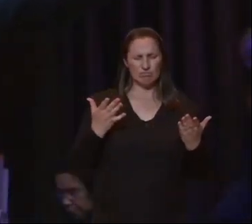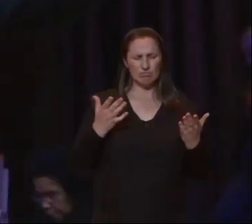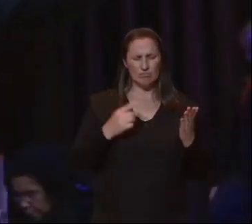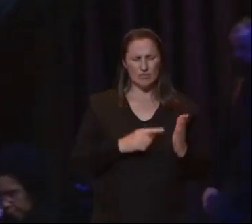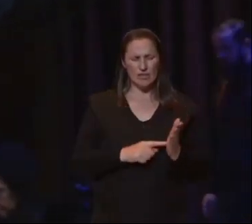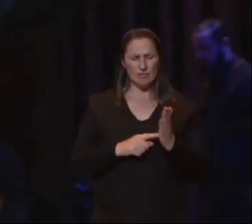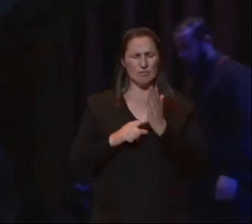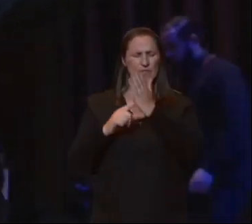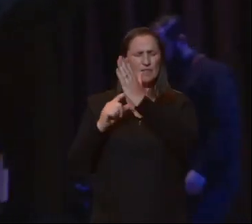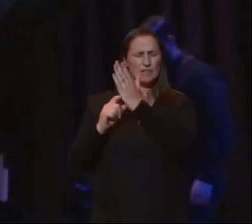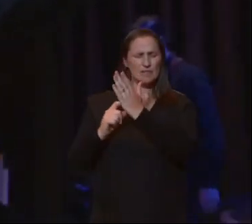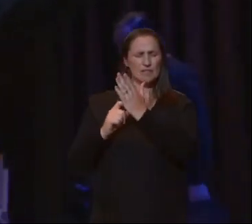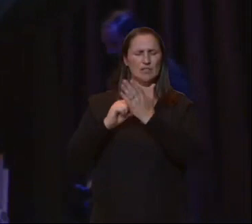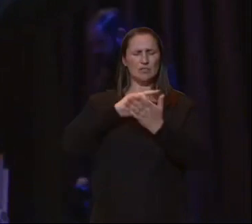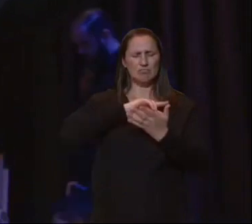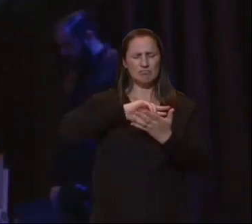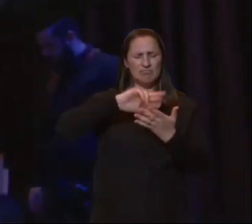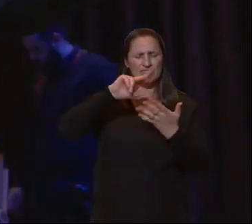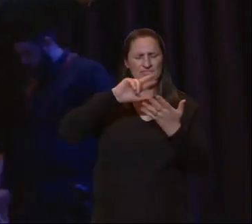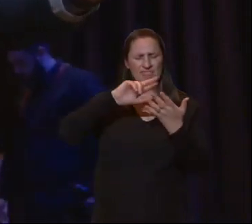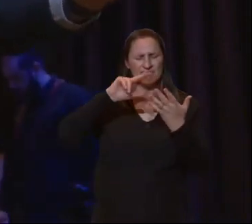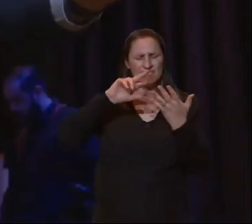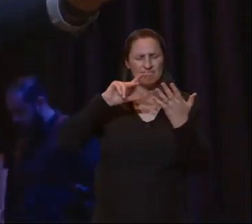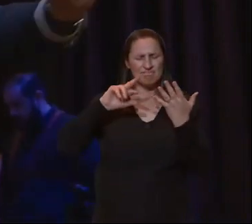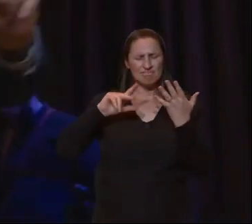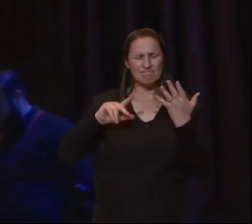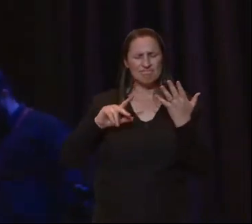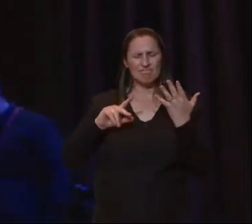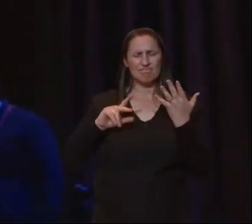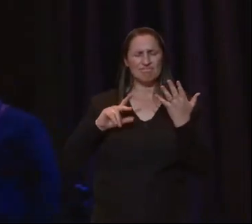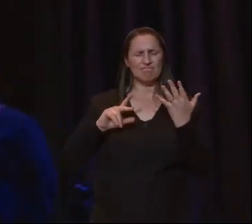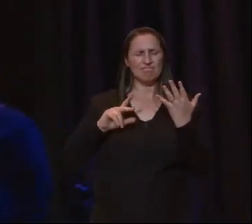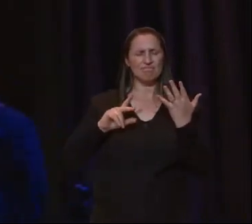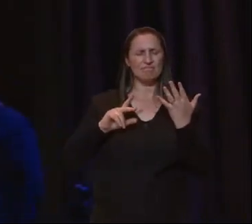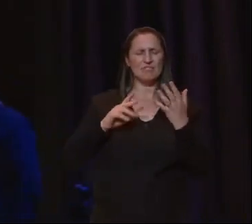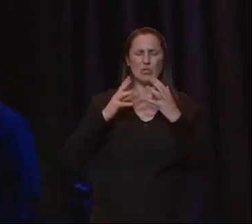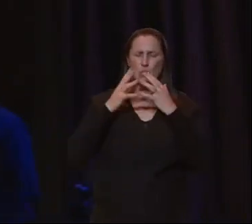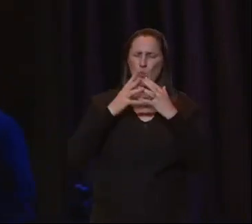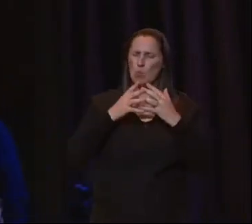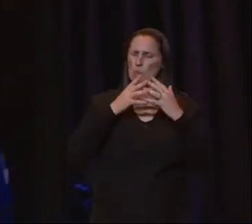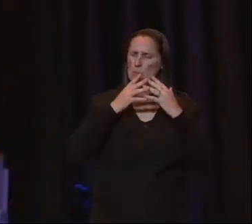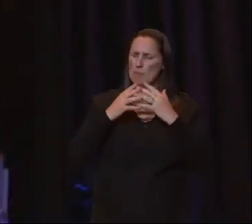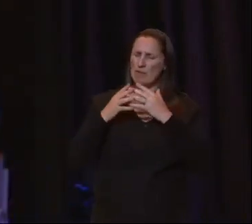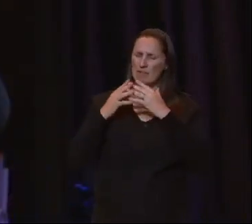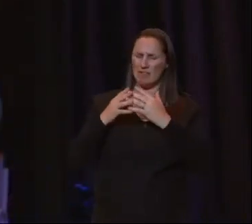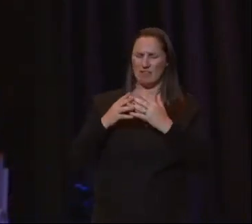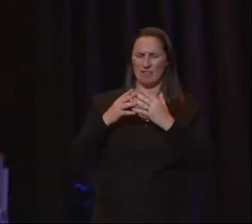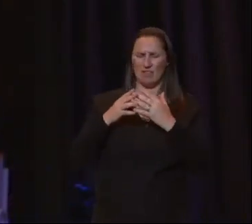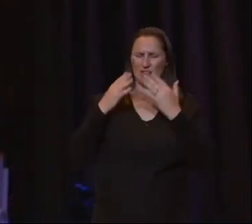apresentando situações muito complicadas diante do Senhor.